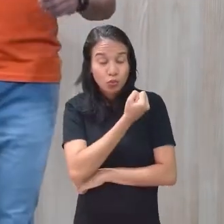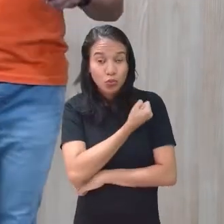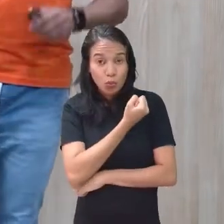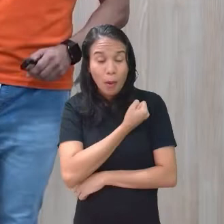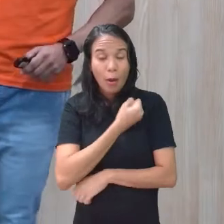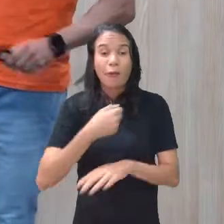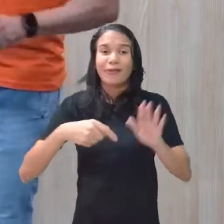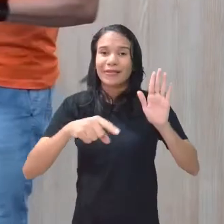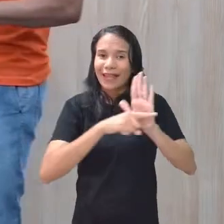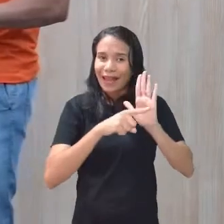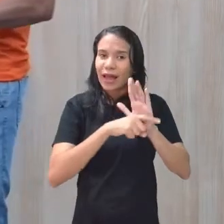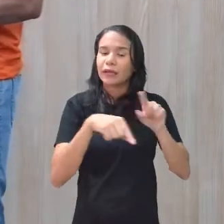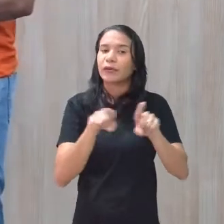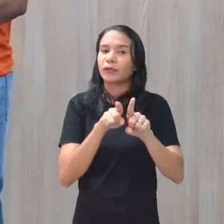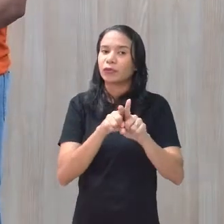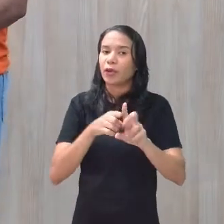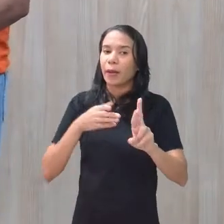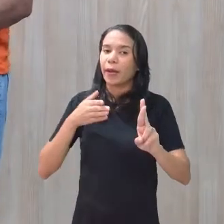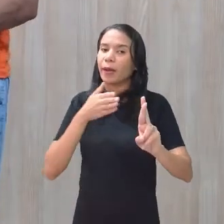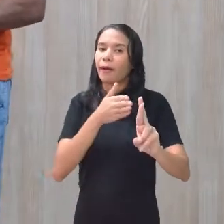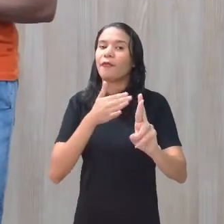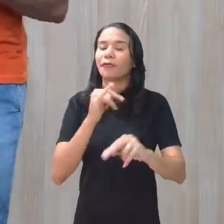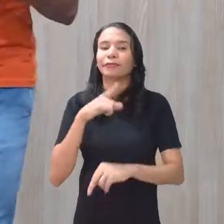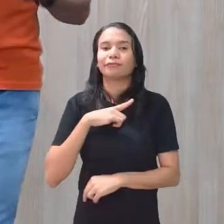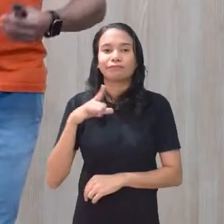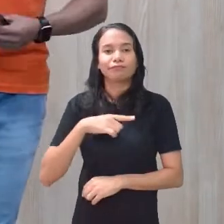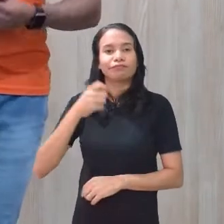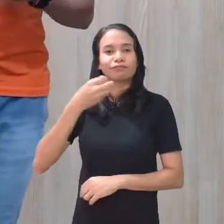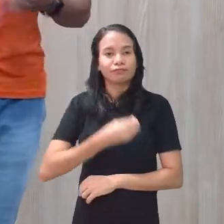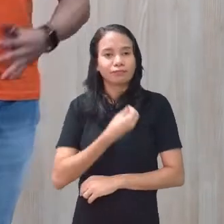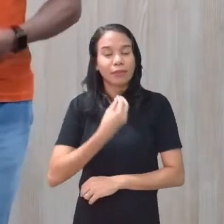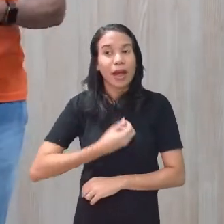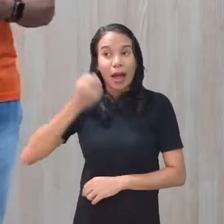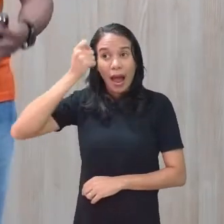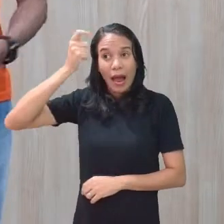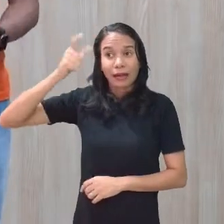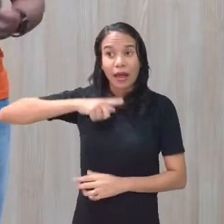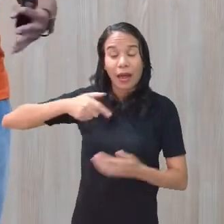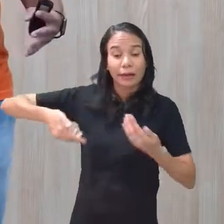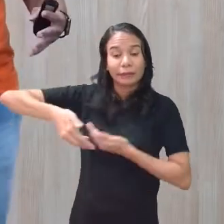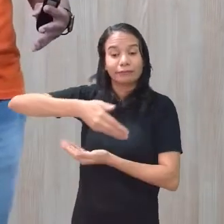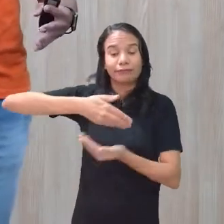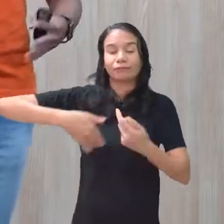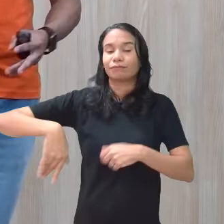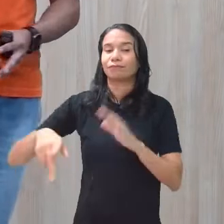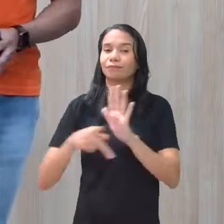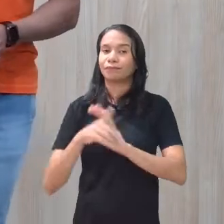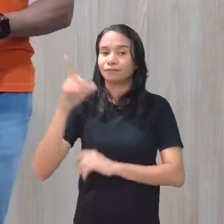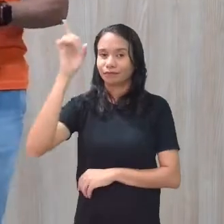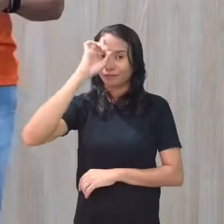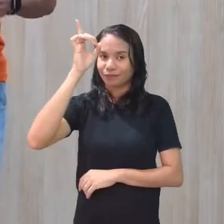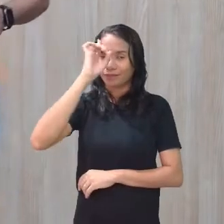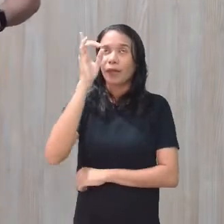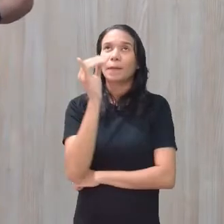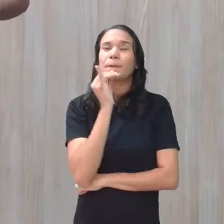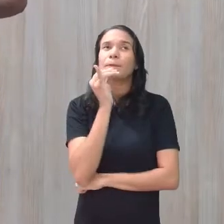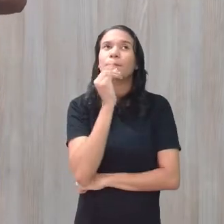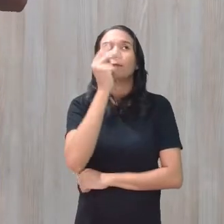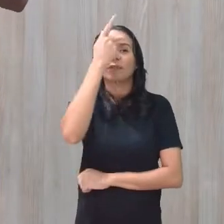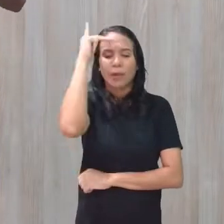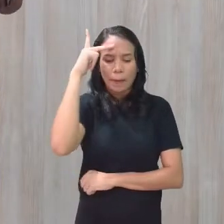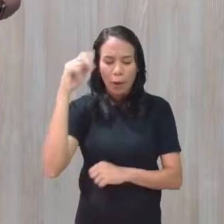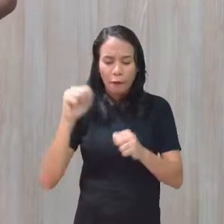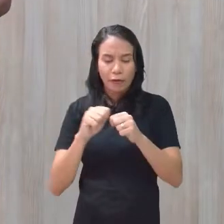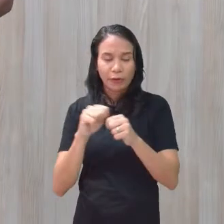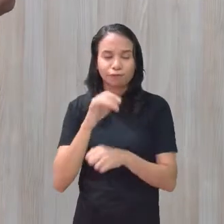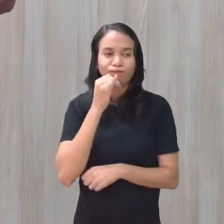da noção de referência, certo? Da ideia que envolve o nosso cotidiano, tá? Por exemplo, você vai fazer aí